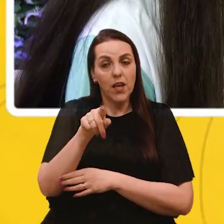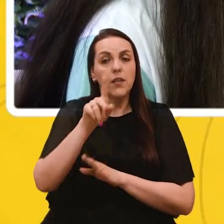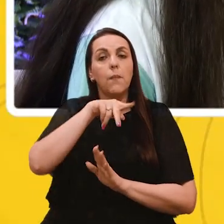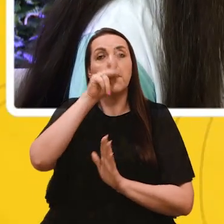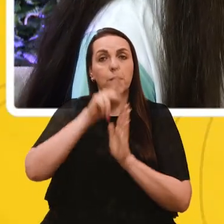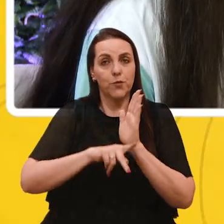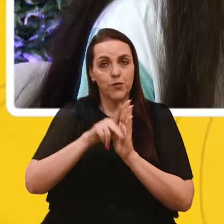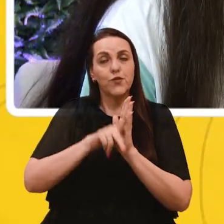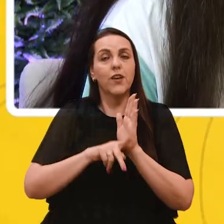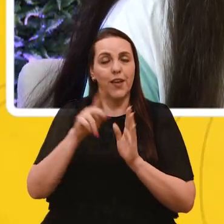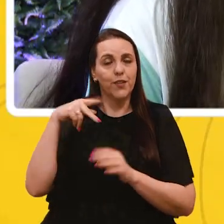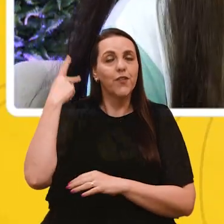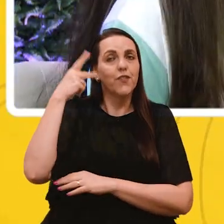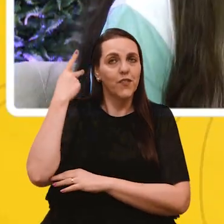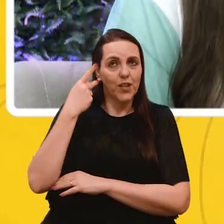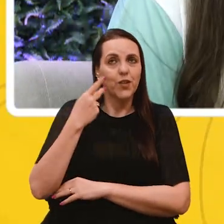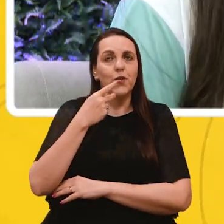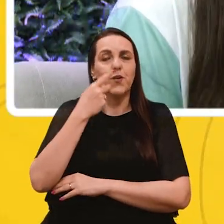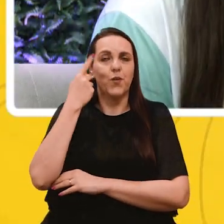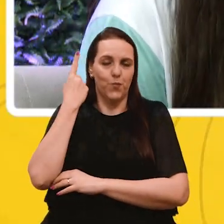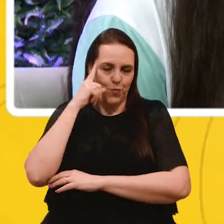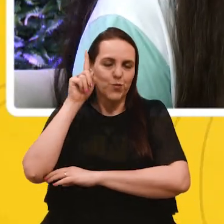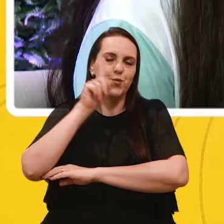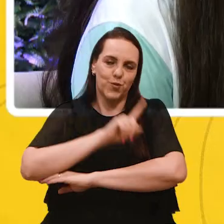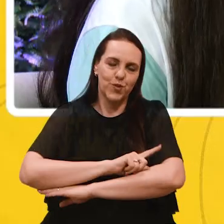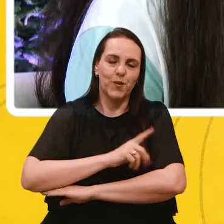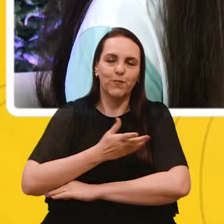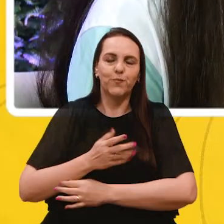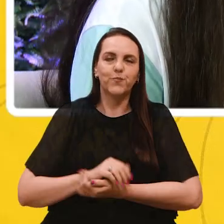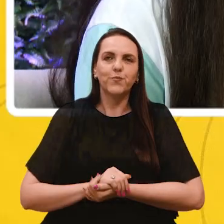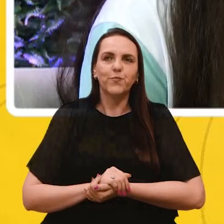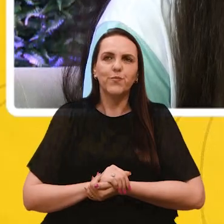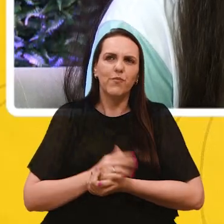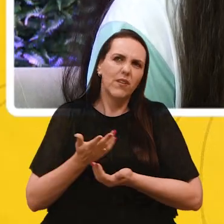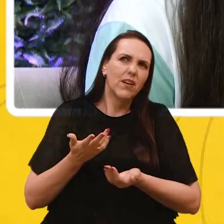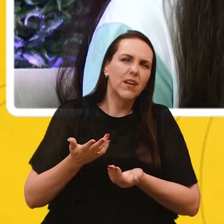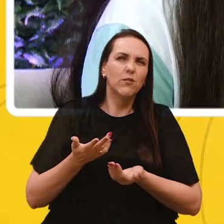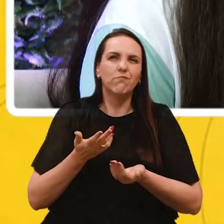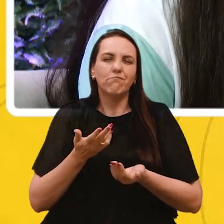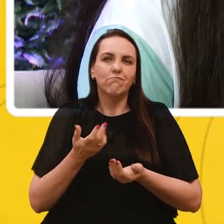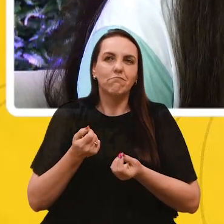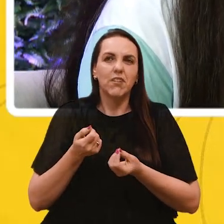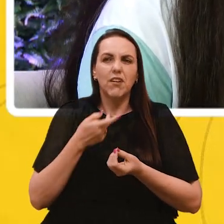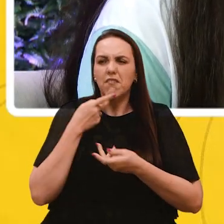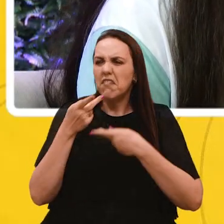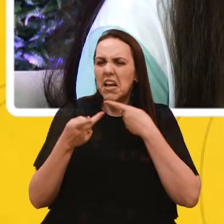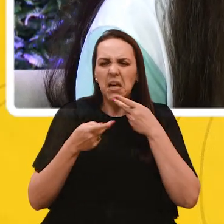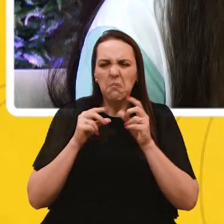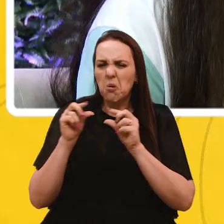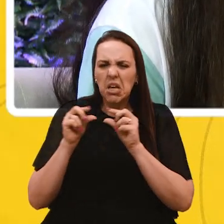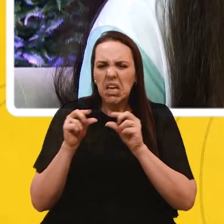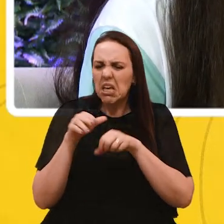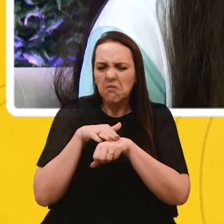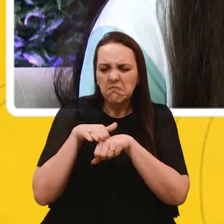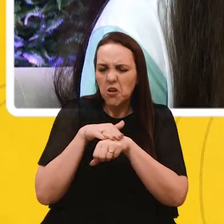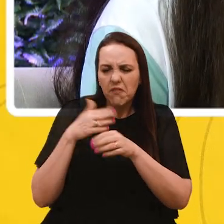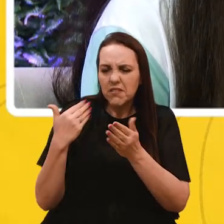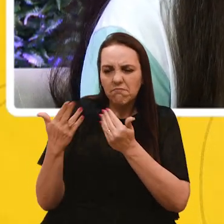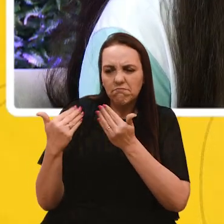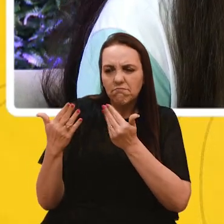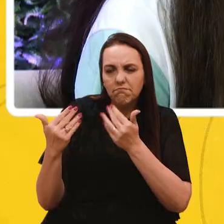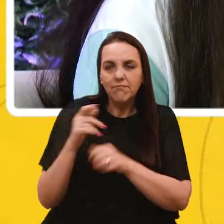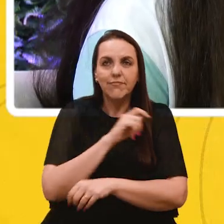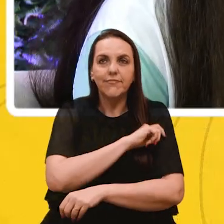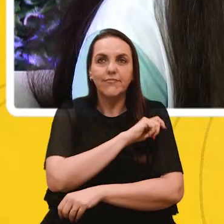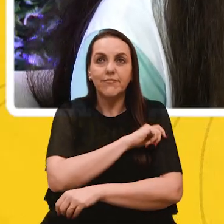do vereador e vereadora por um dia, e assim eu troquei pouquíssimas palavras com eles.